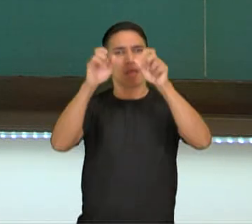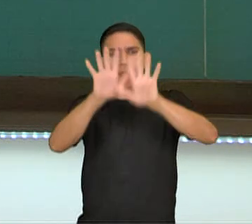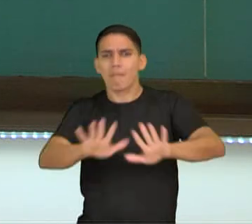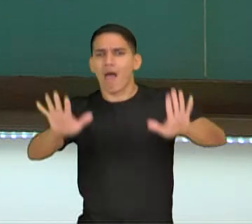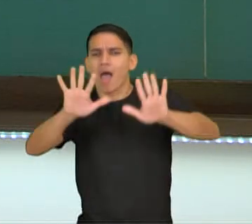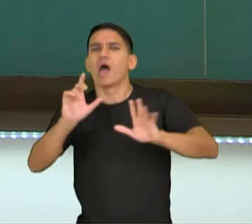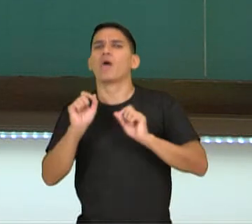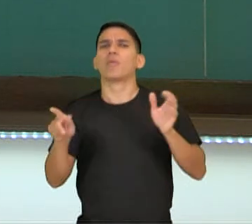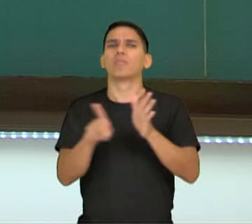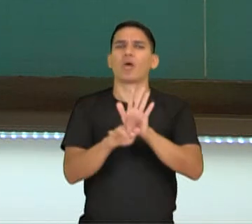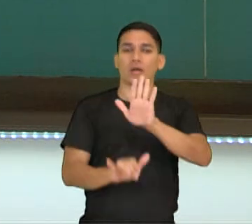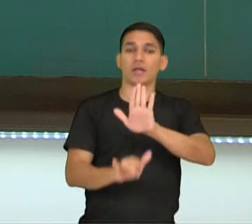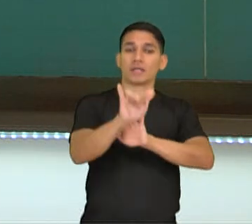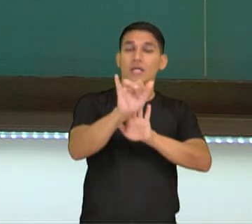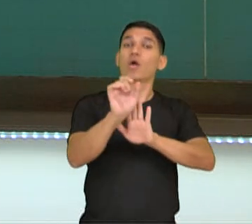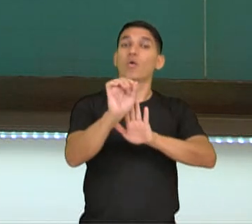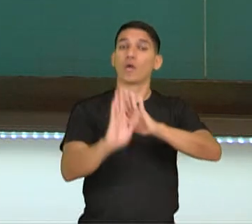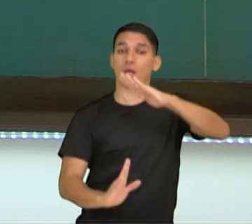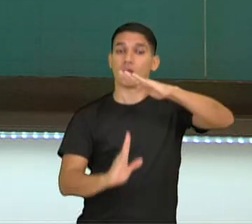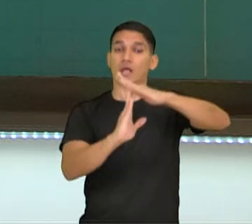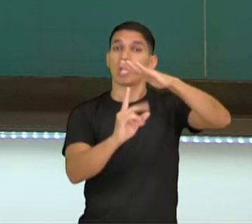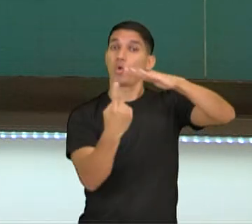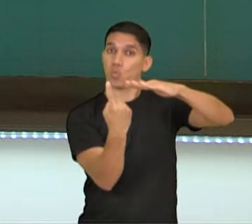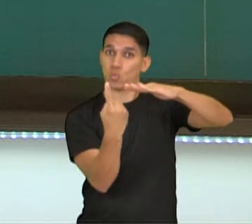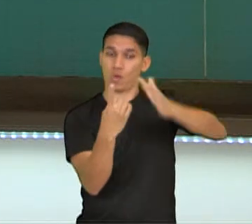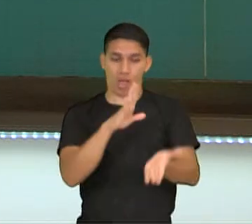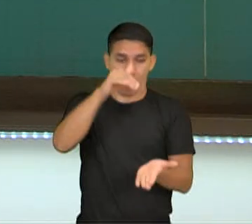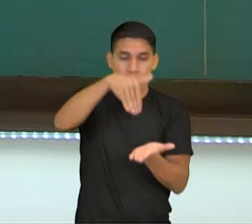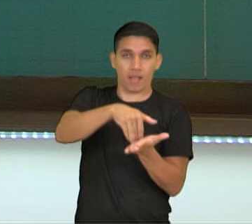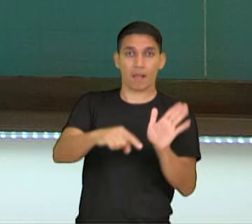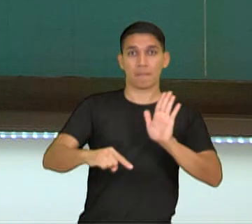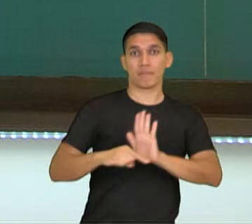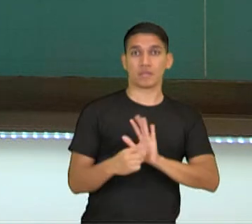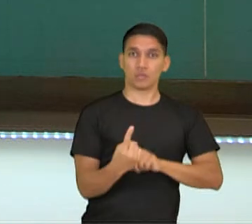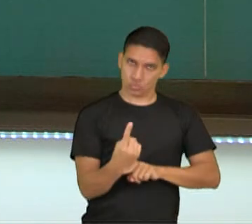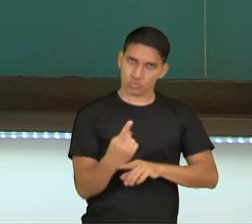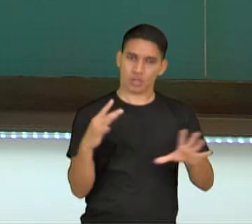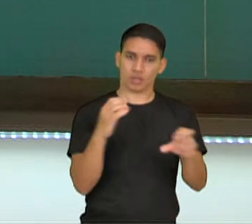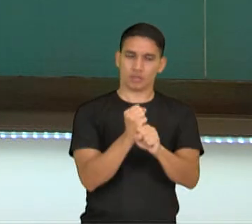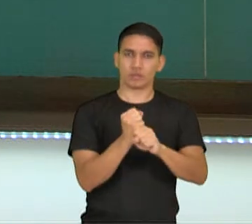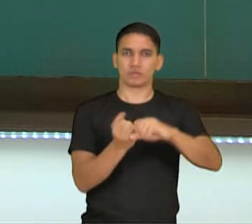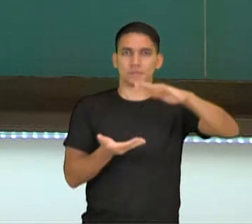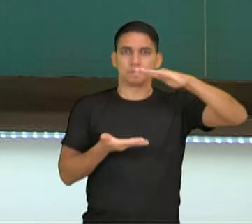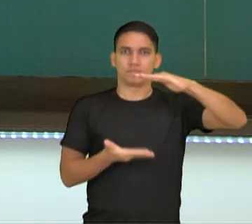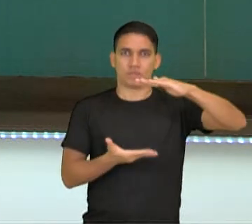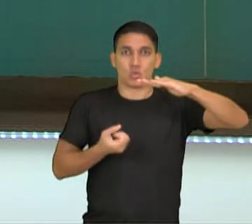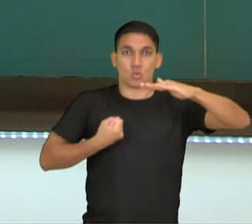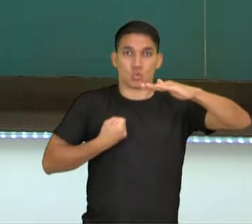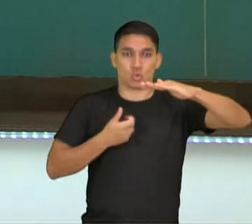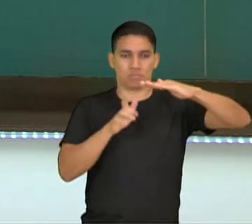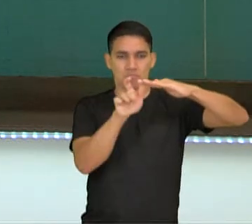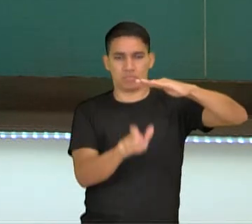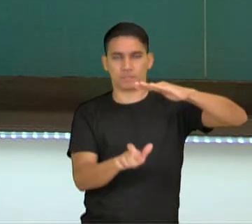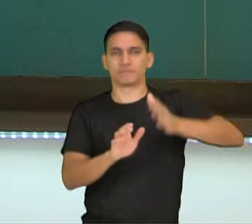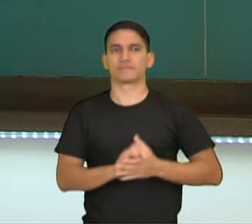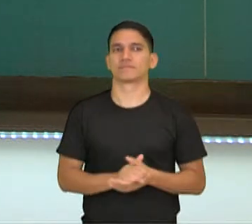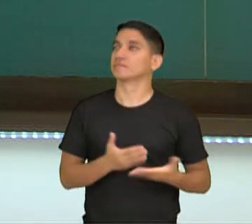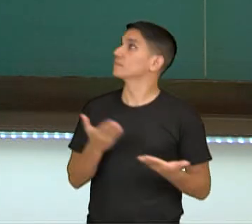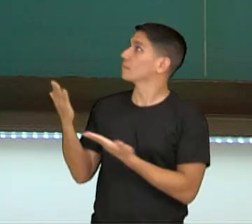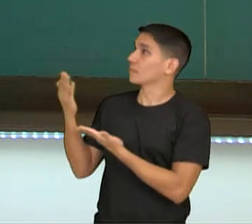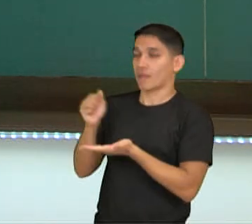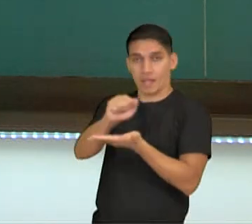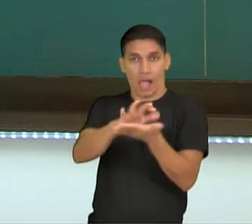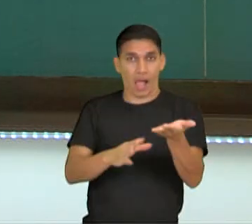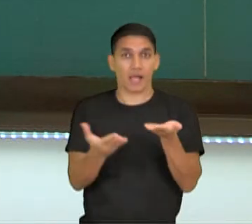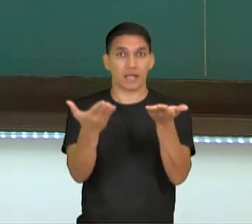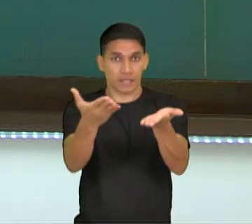eixo Y, que vai de 1 até menos 1, incluindo esses valores, ok? Então, aqui eu vou deixar uma